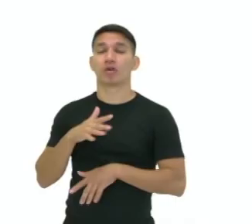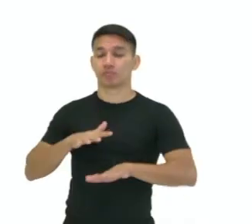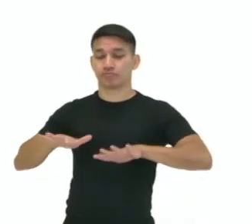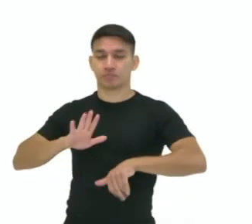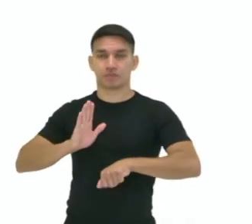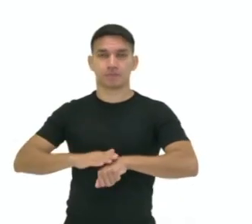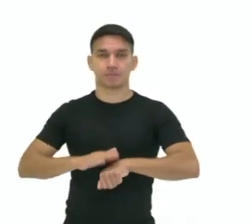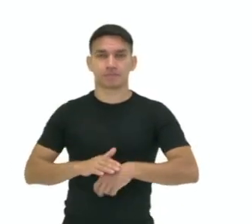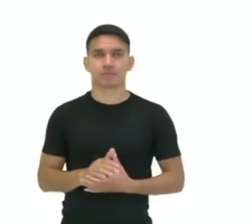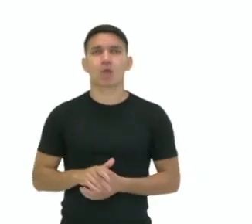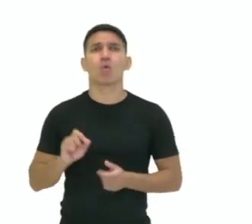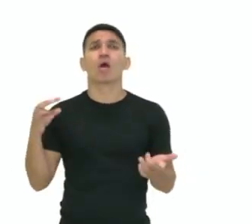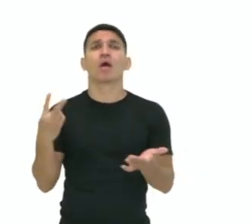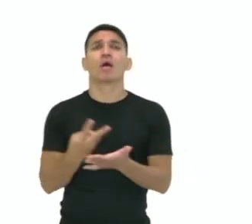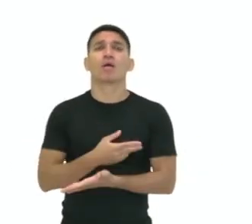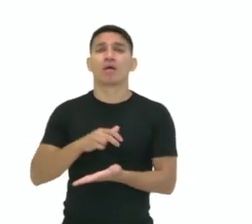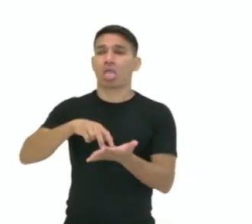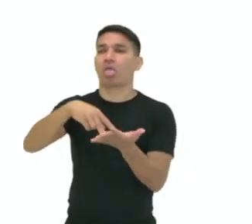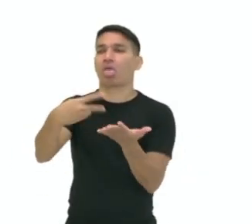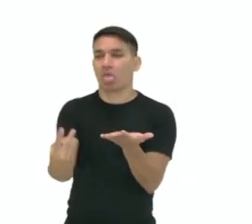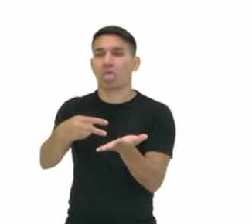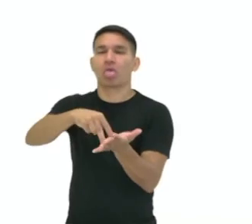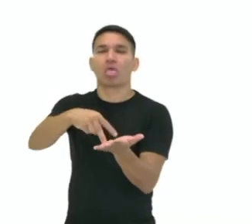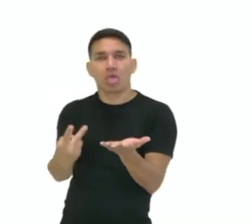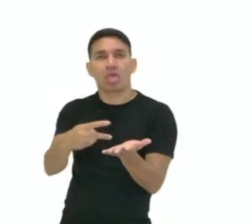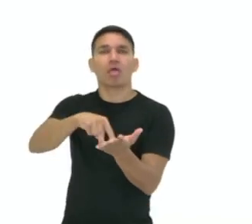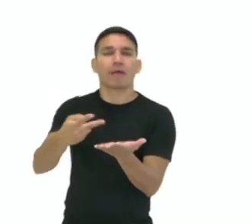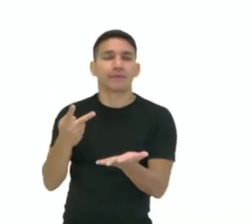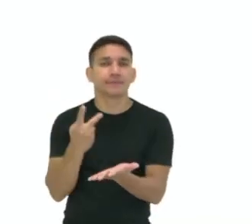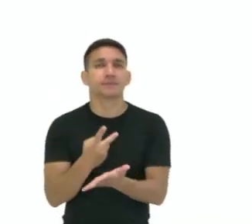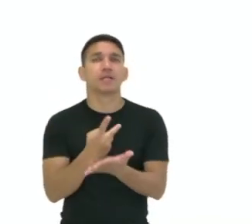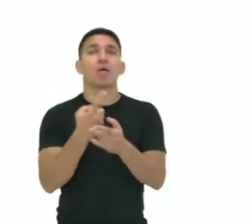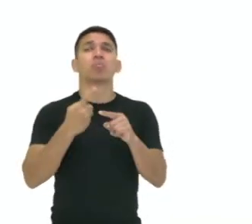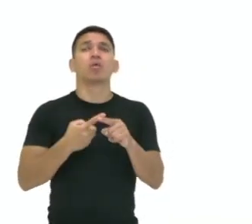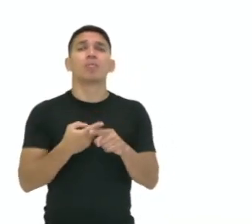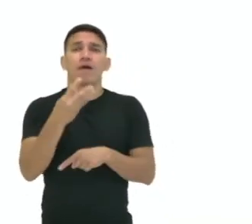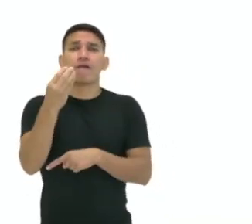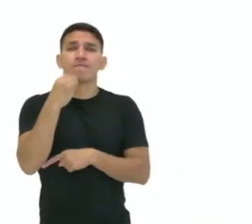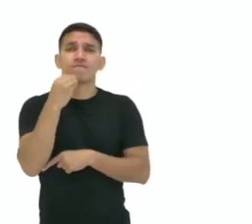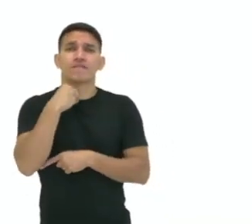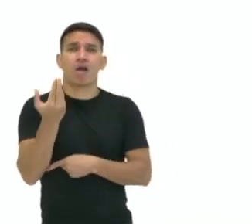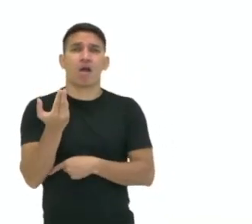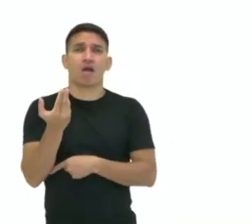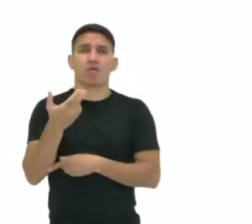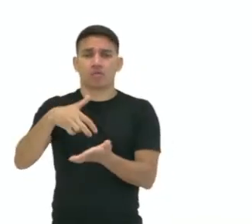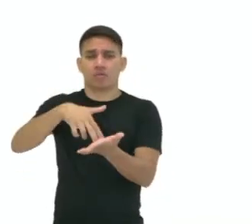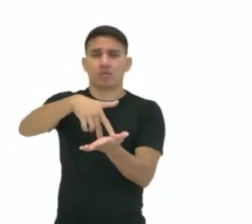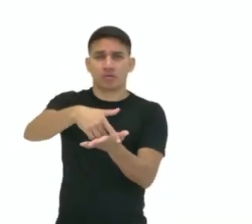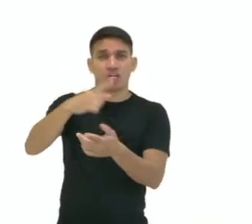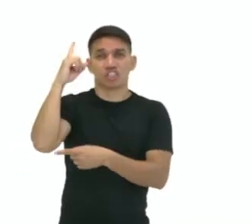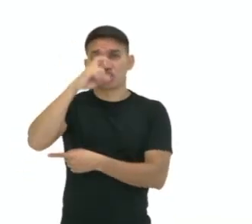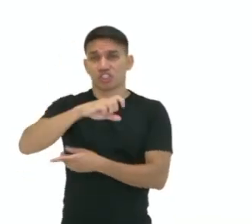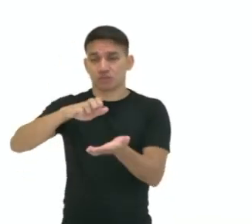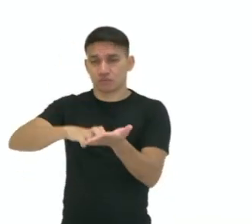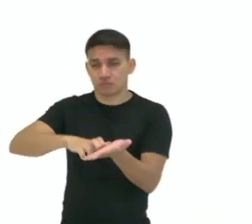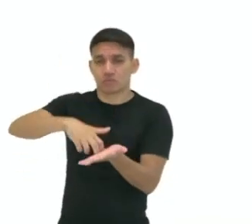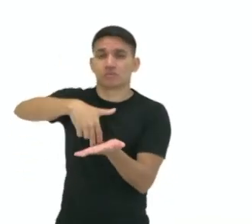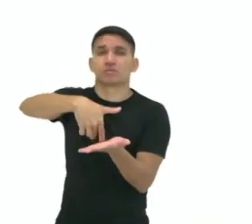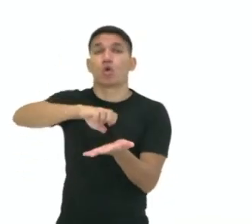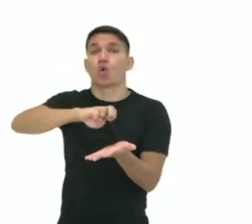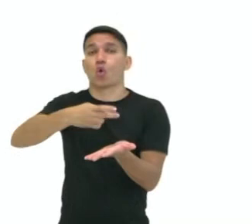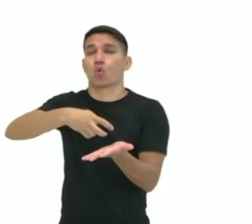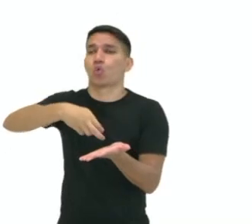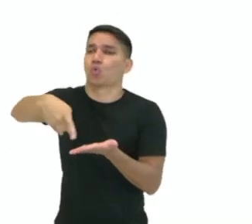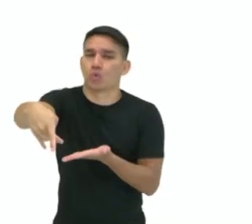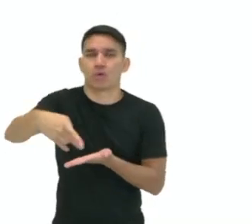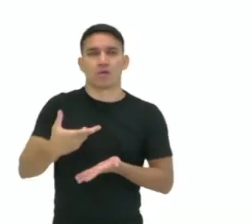quedas frequentes, porque não tem força nos músculos das pernas para a sustentação, dificuldade para se levantar ou correr,